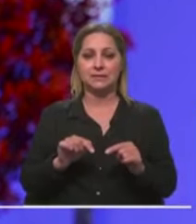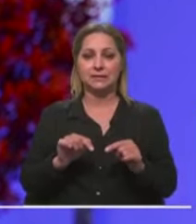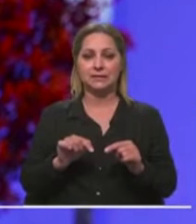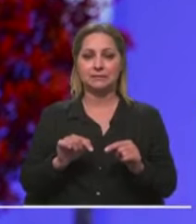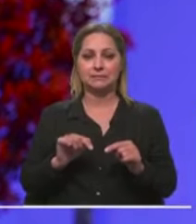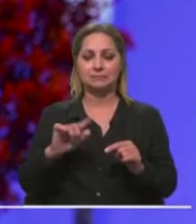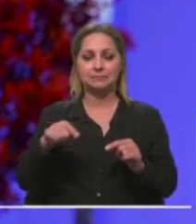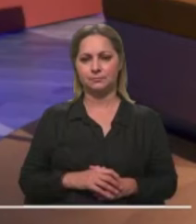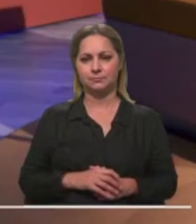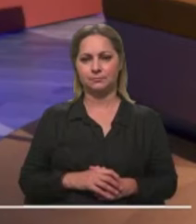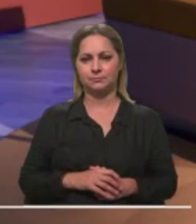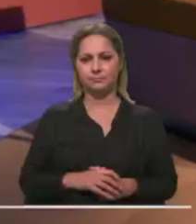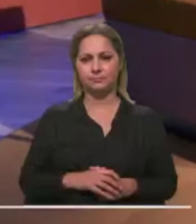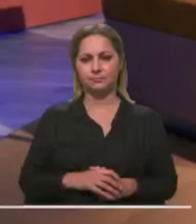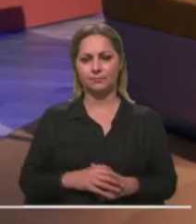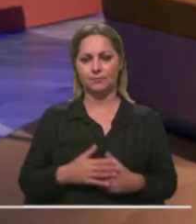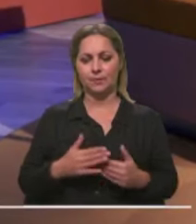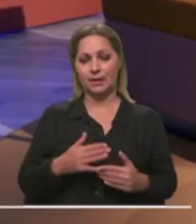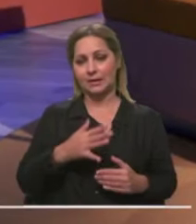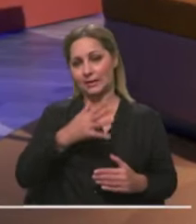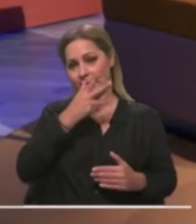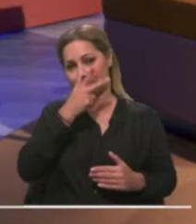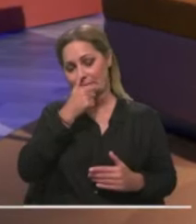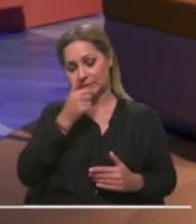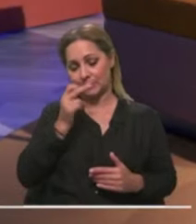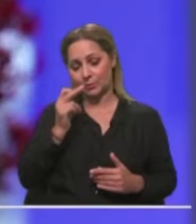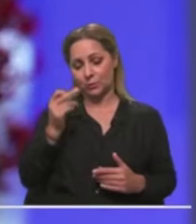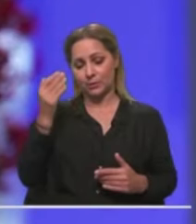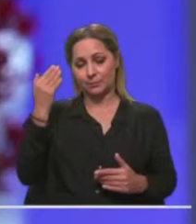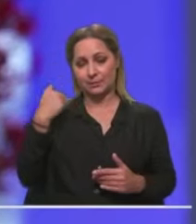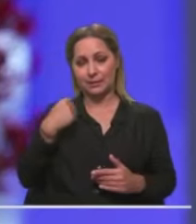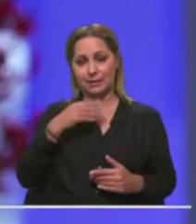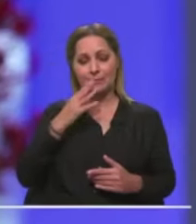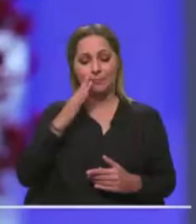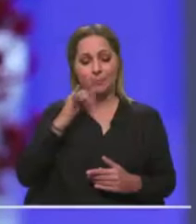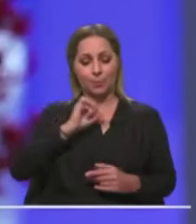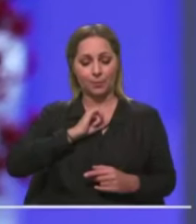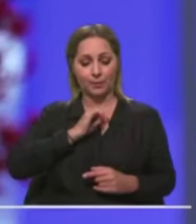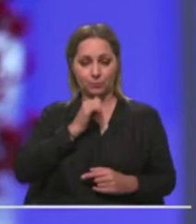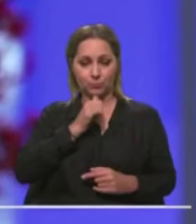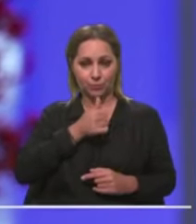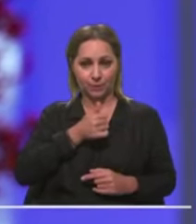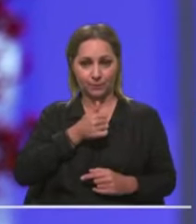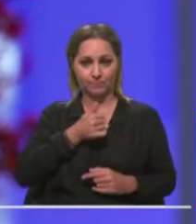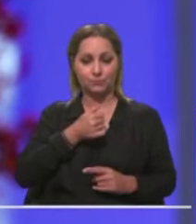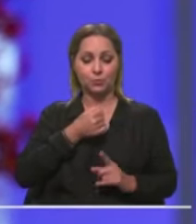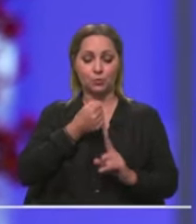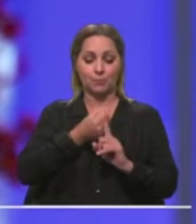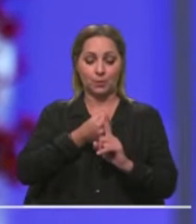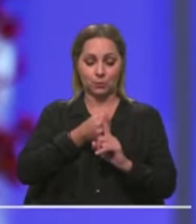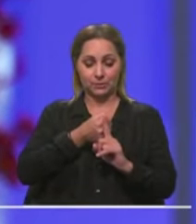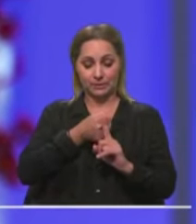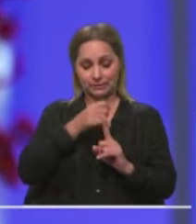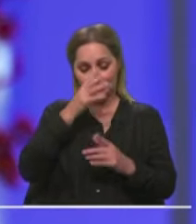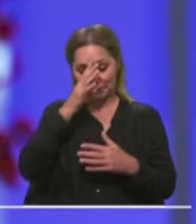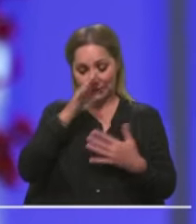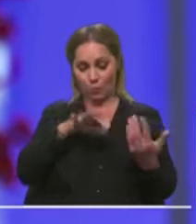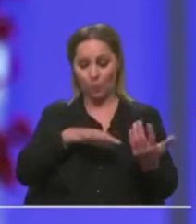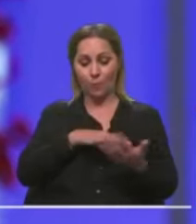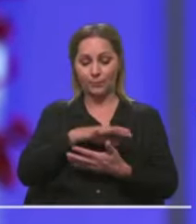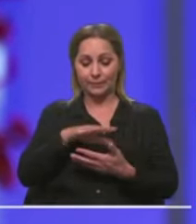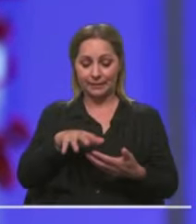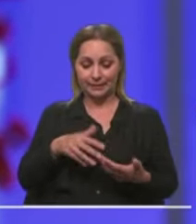vai estar mas vai estar Infelizmente o ano passado perdi o meu pai uma luta complicada h